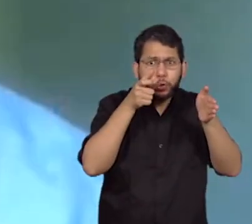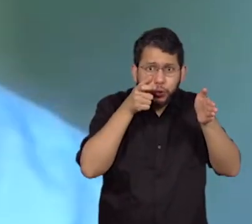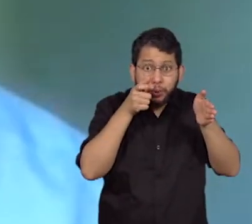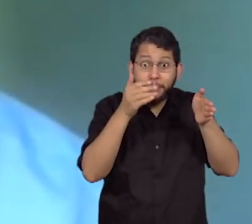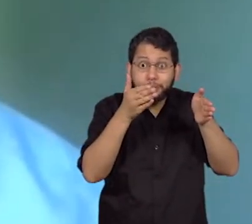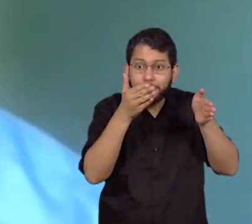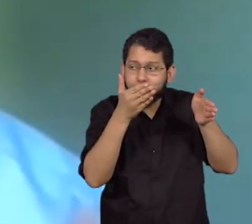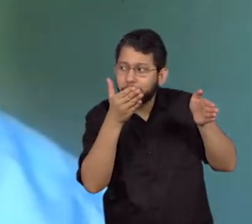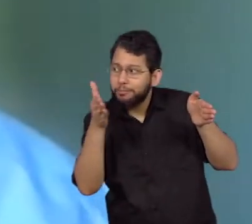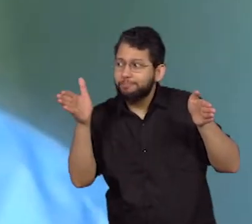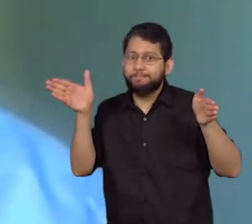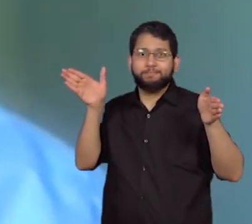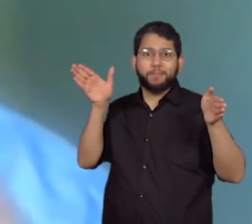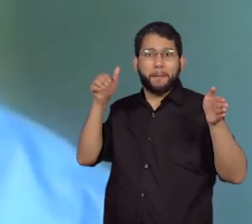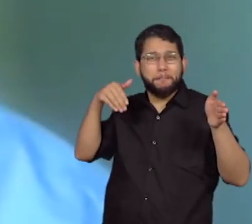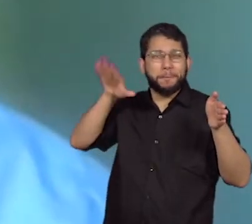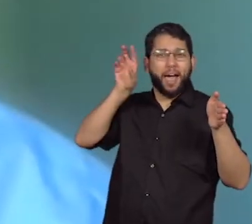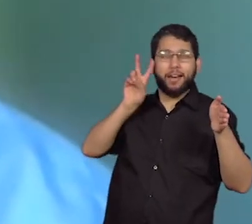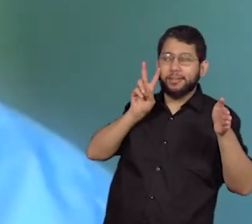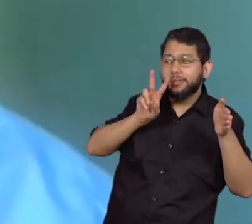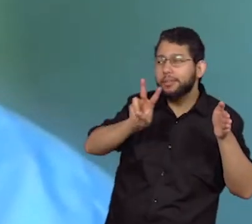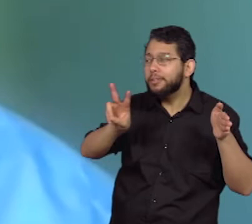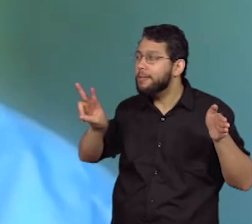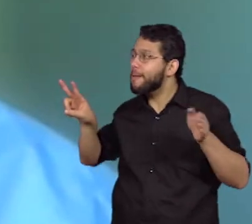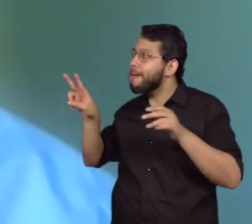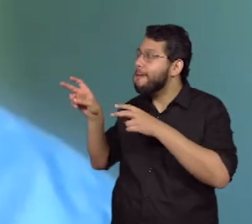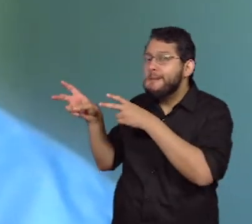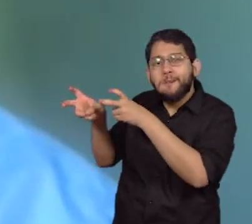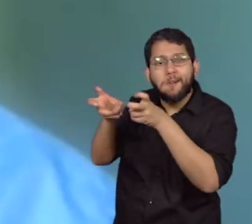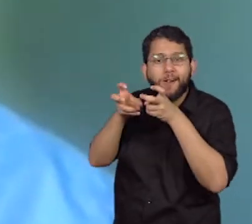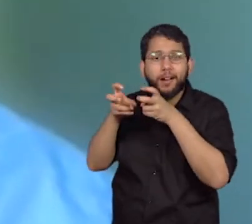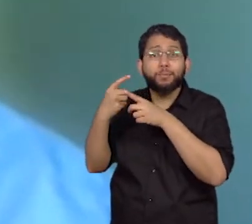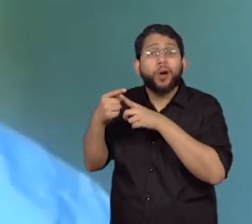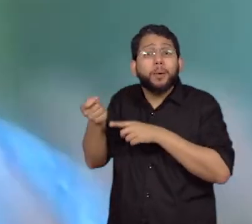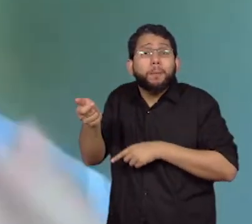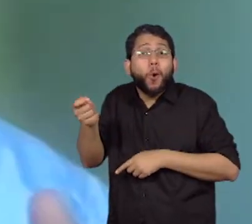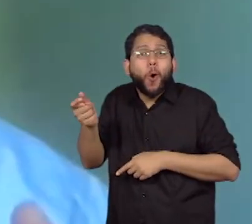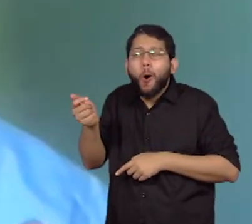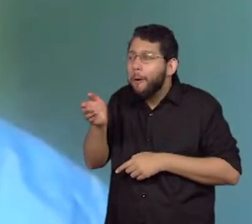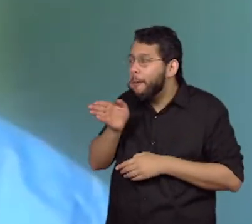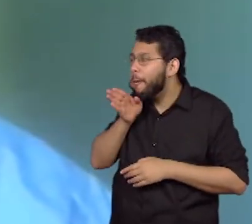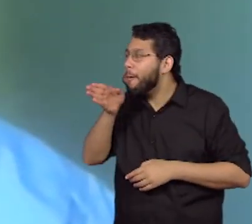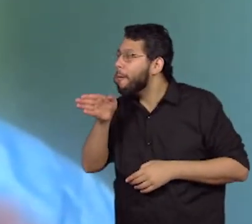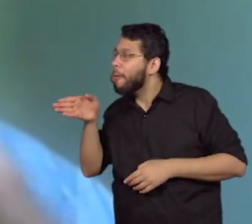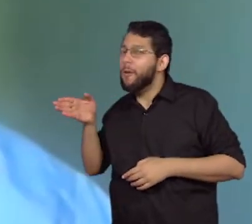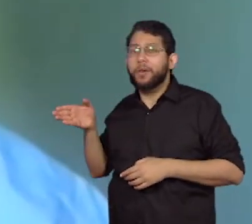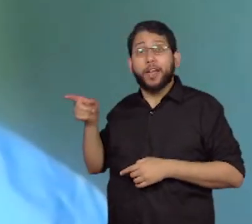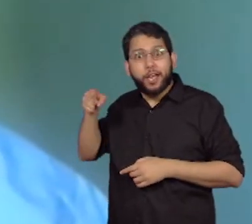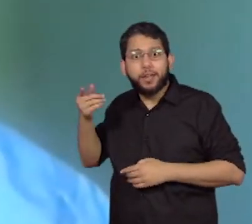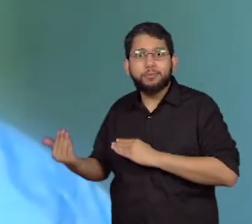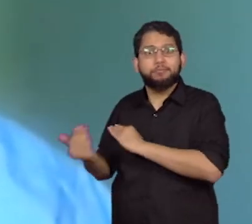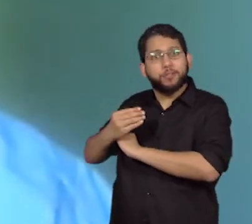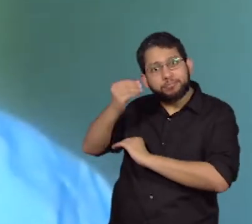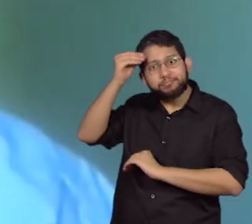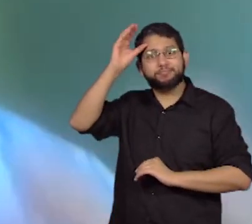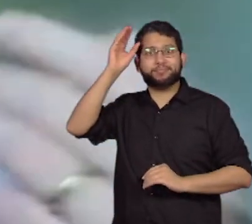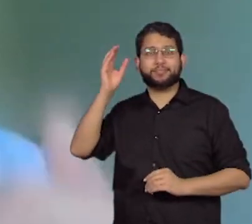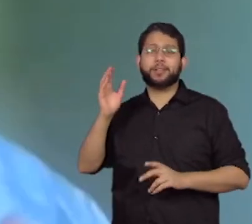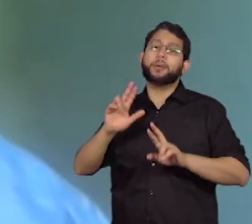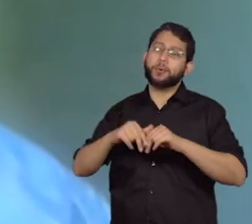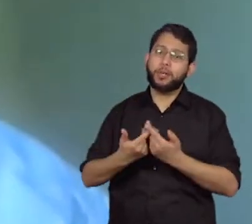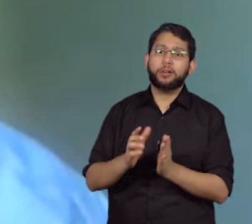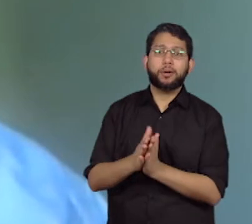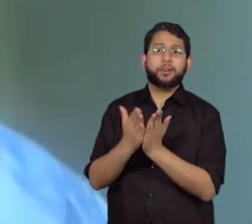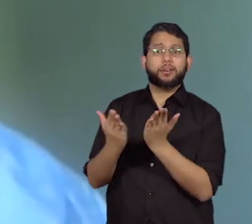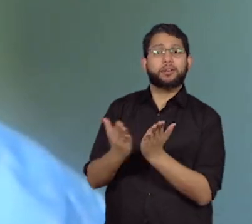passo além e tentar buscar o conhecimento que enriqueça. E esse poder que o livro tem,